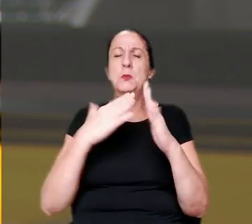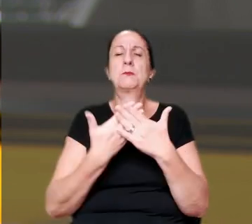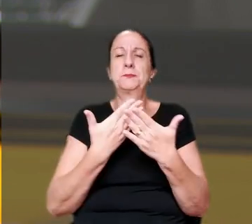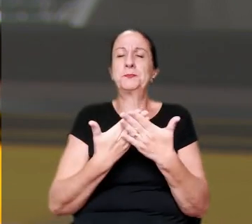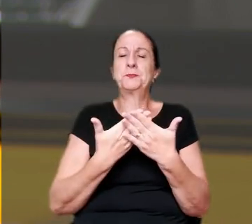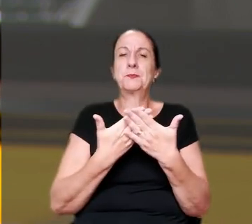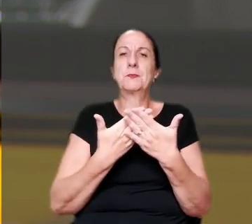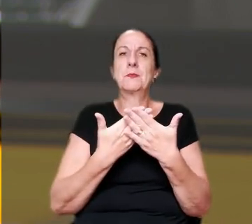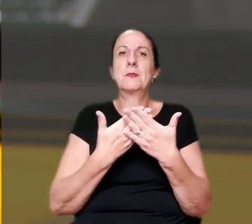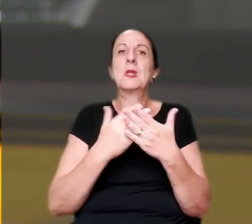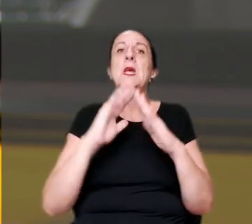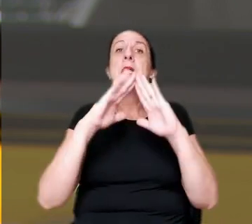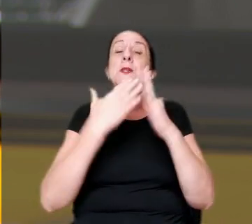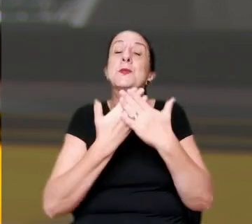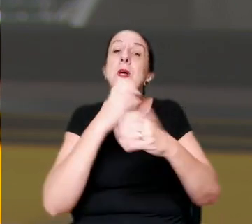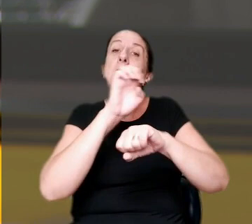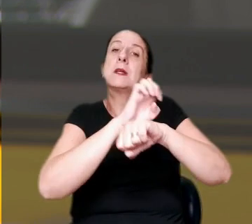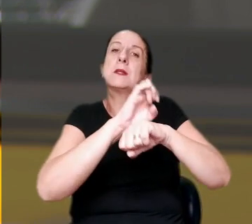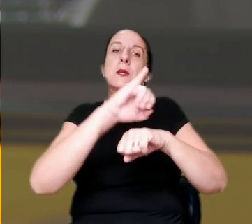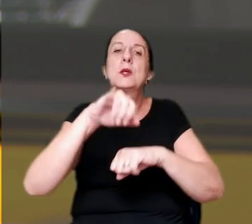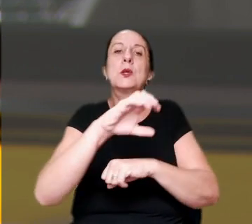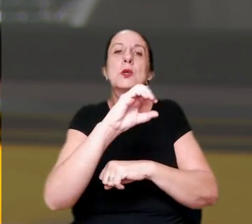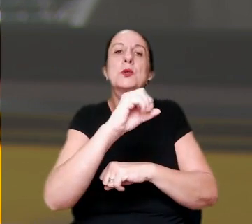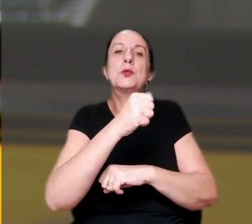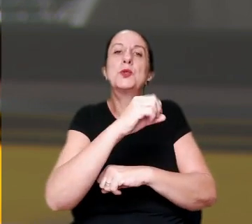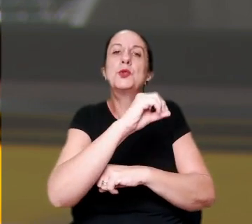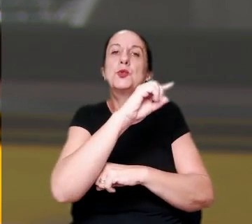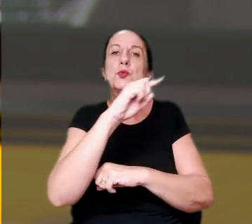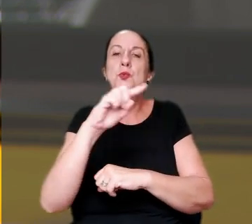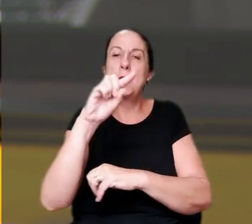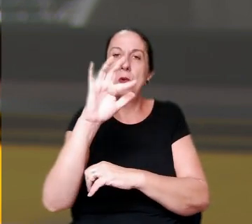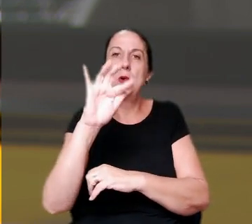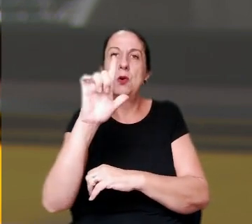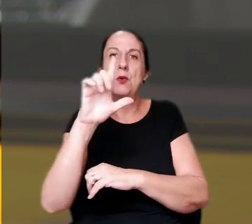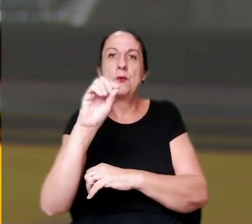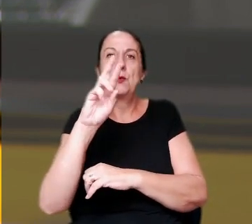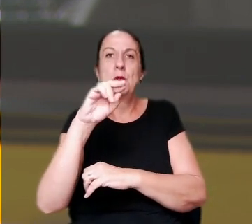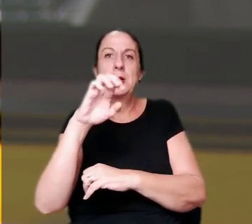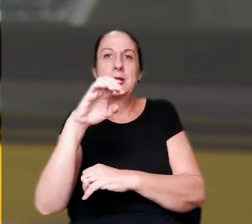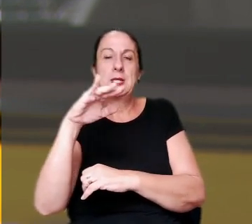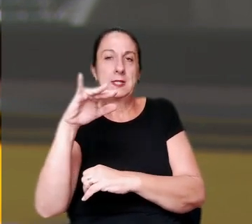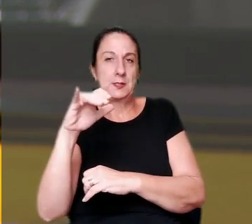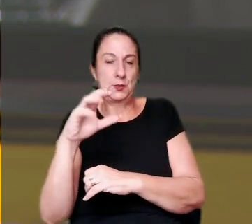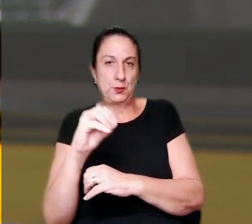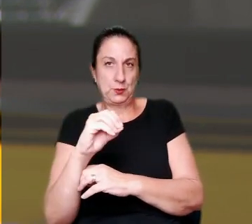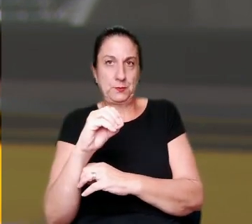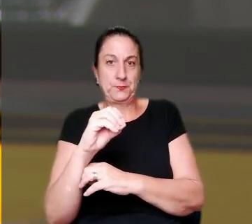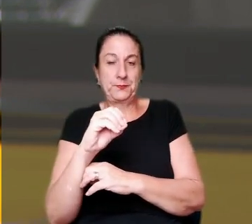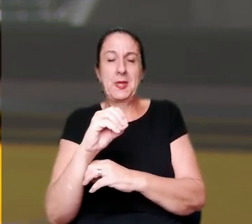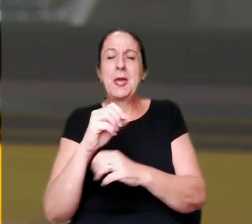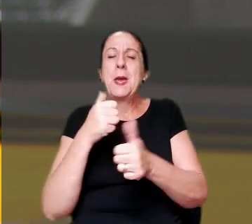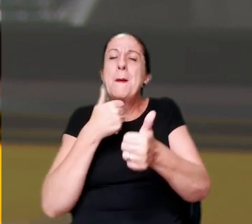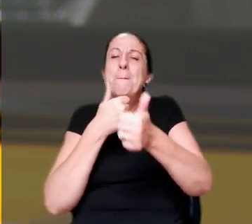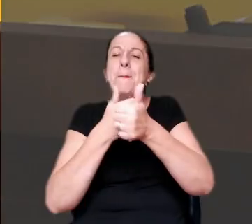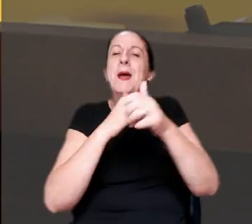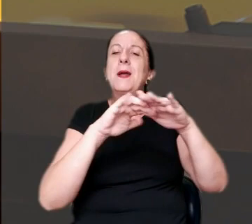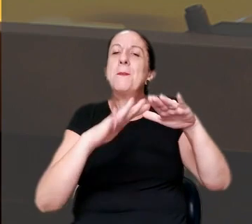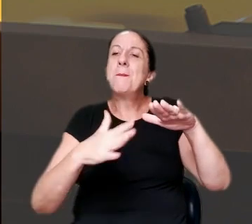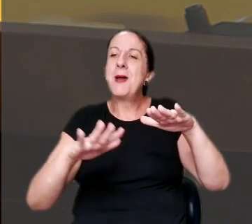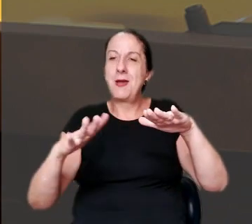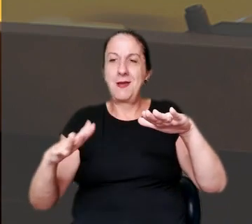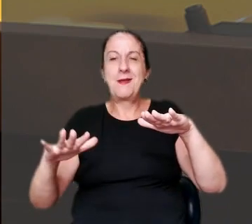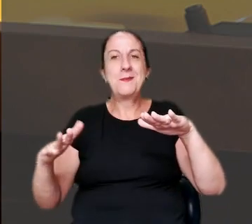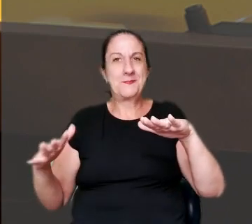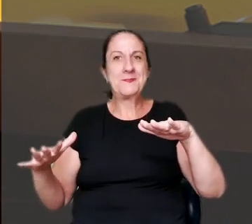colégios públicos, daí em diante. E o ginásio estadual João Florencio Gomes, lá em Itapajipe, na beira